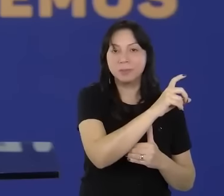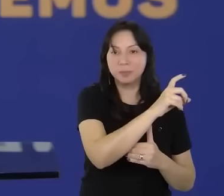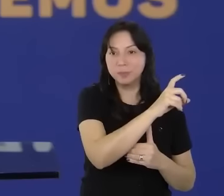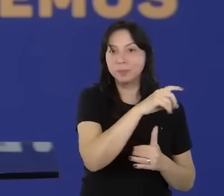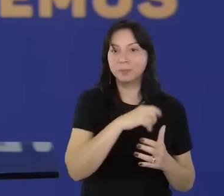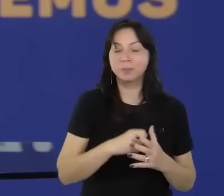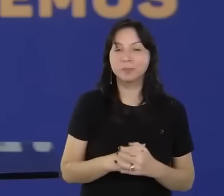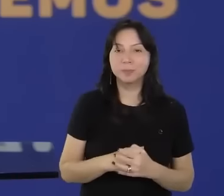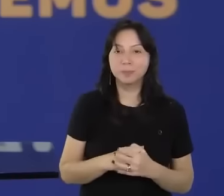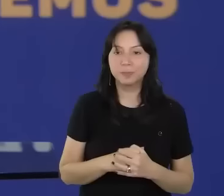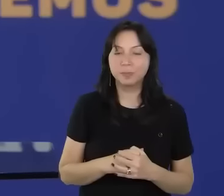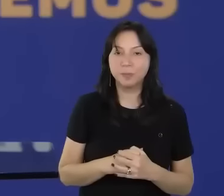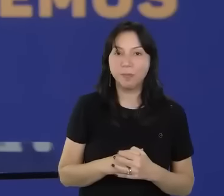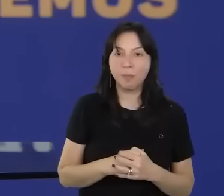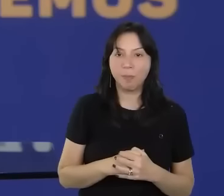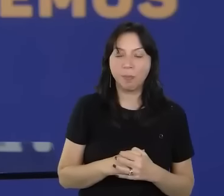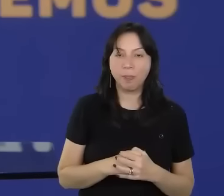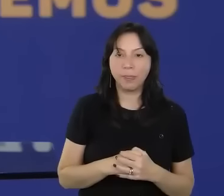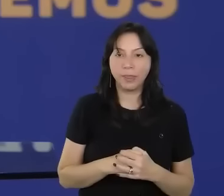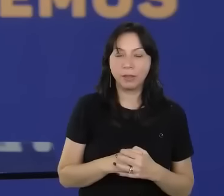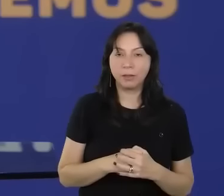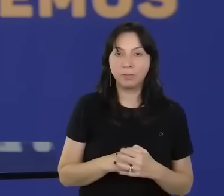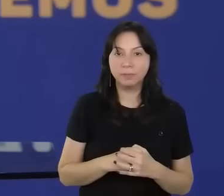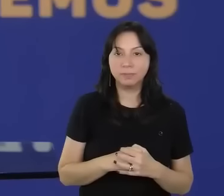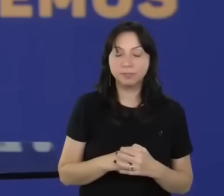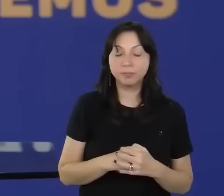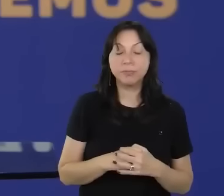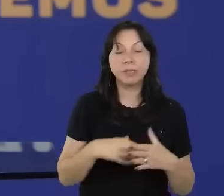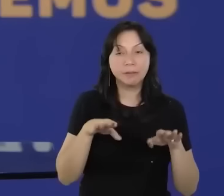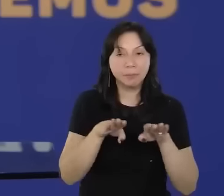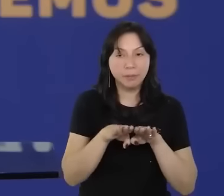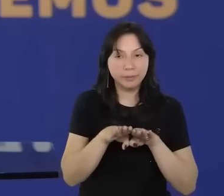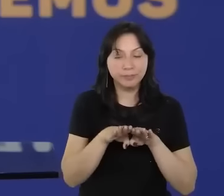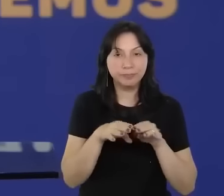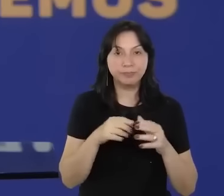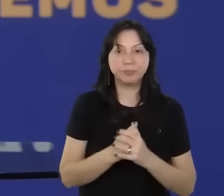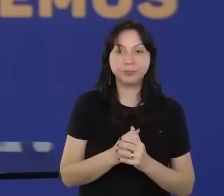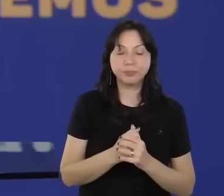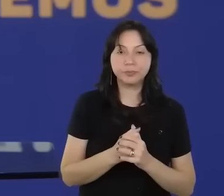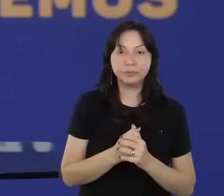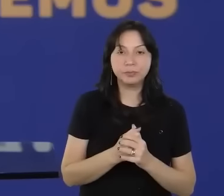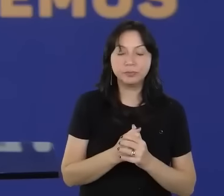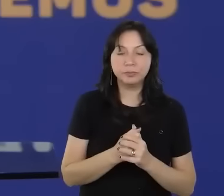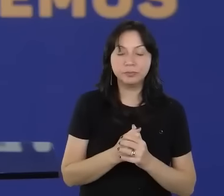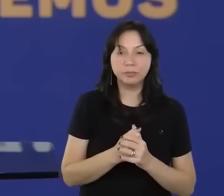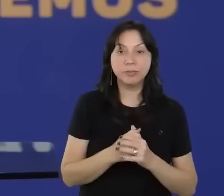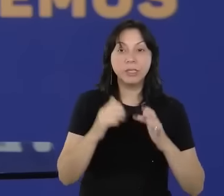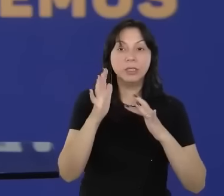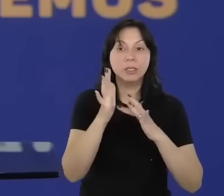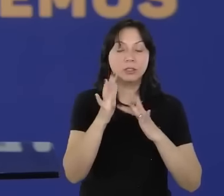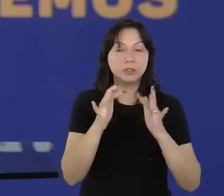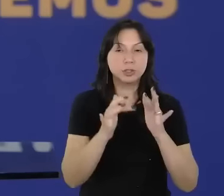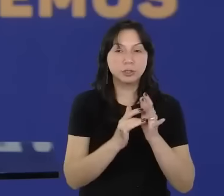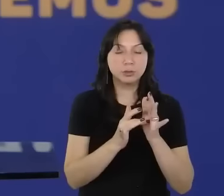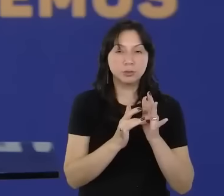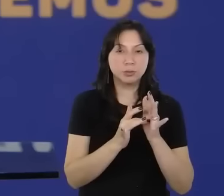conspiram contra a nossa vida segunda coisa segunda lição quando